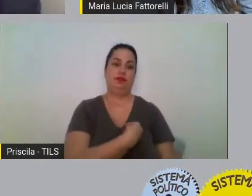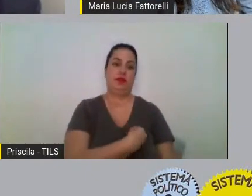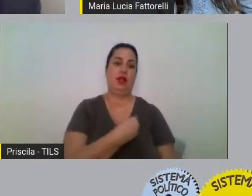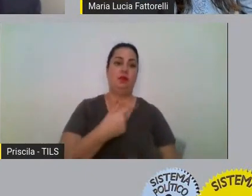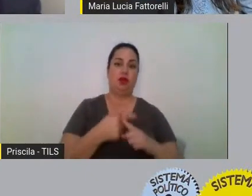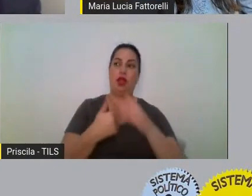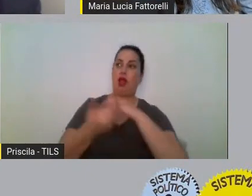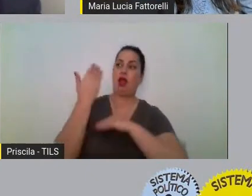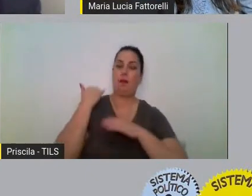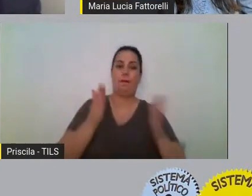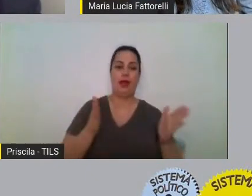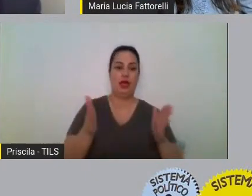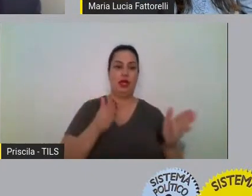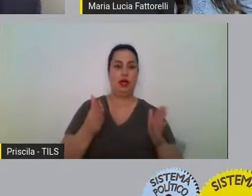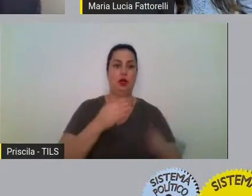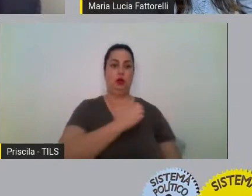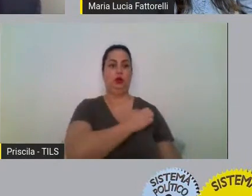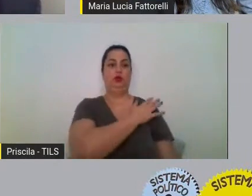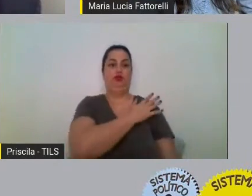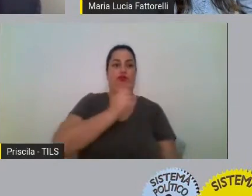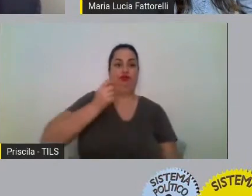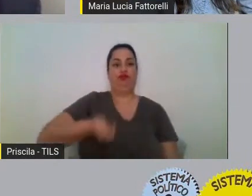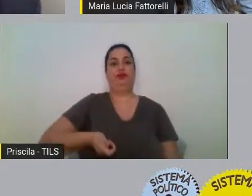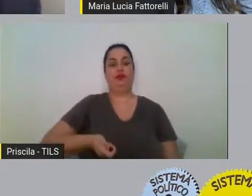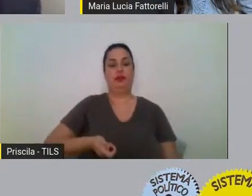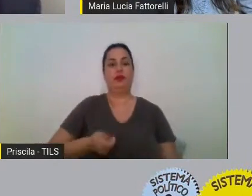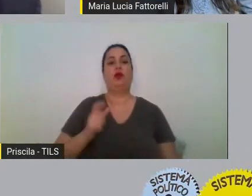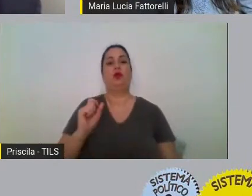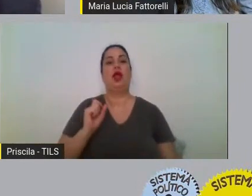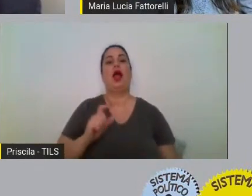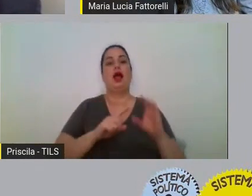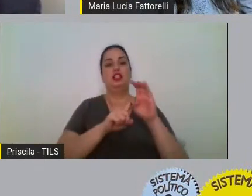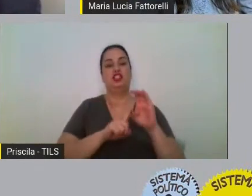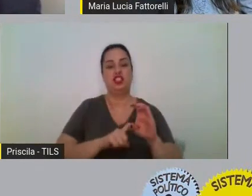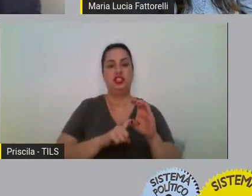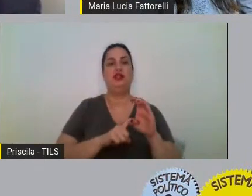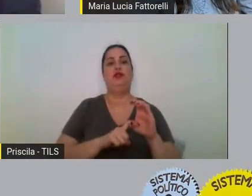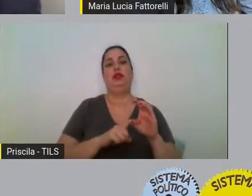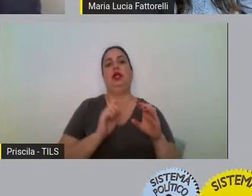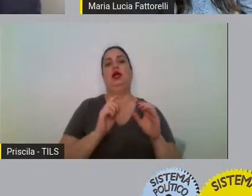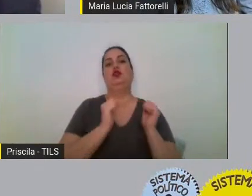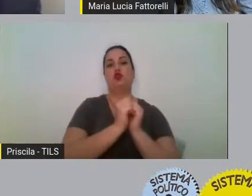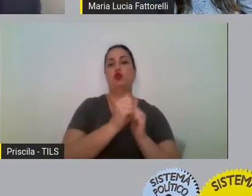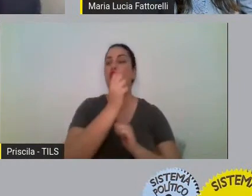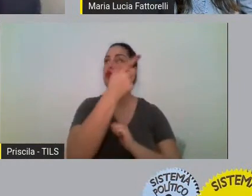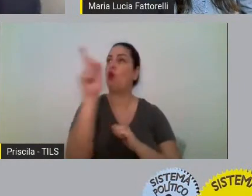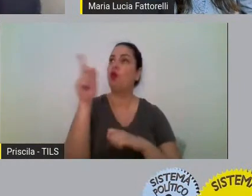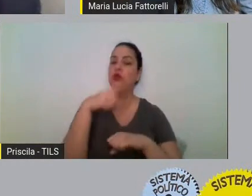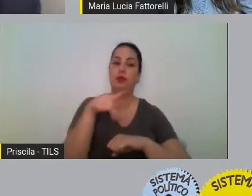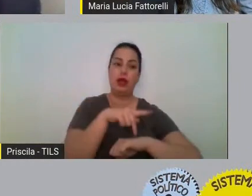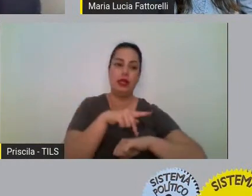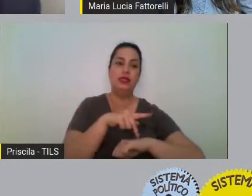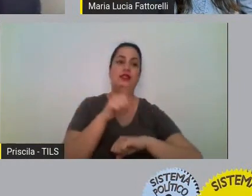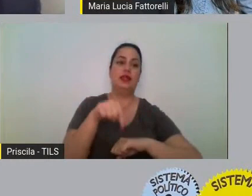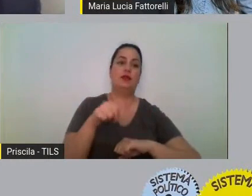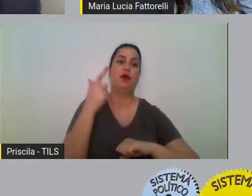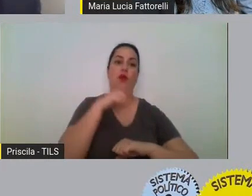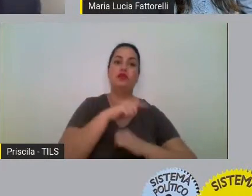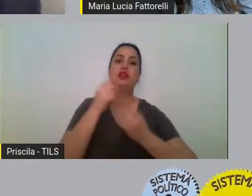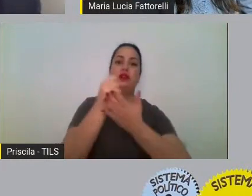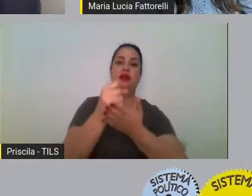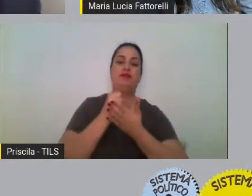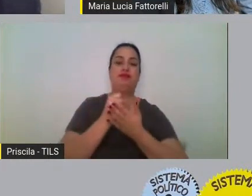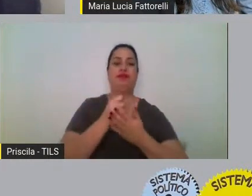um processo no qual a dívida externa foi uma tentativa de legitimar aqueles governantes que, na maioria, suas